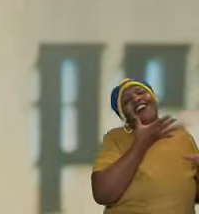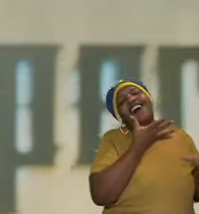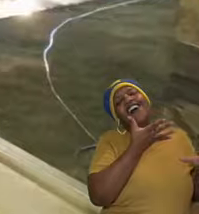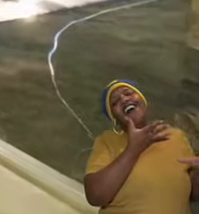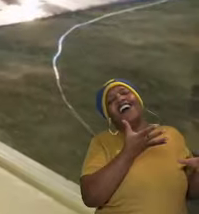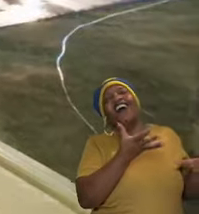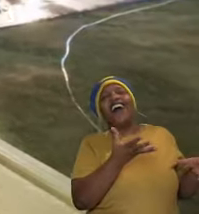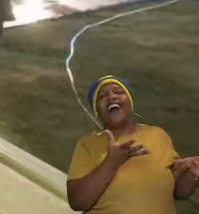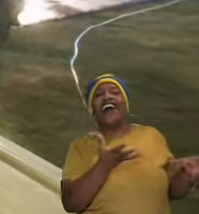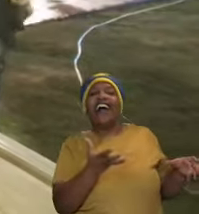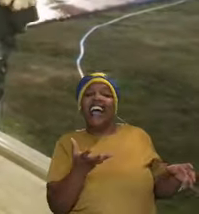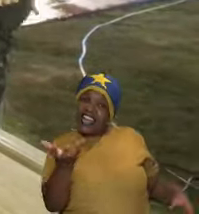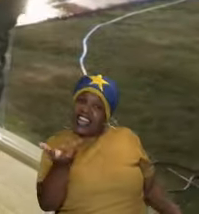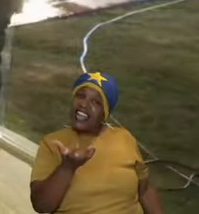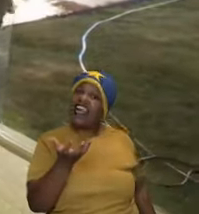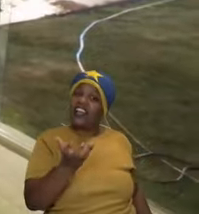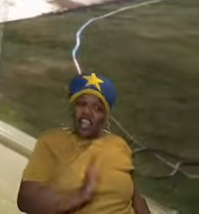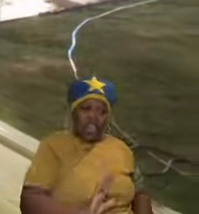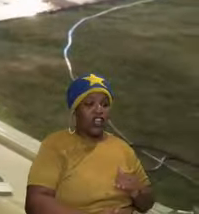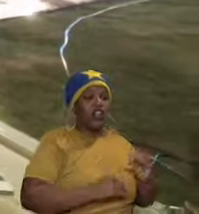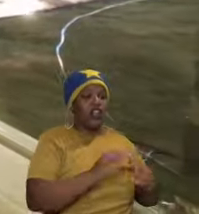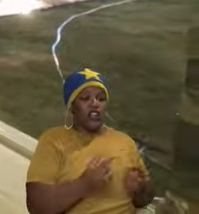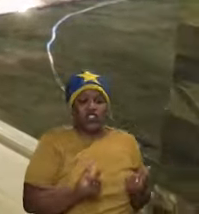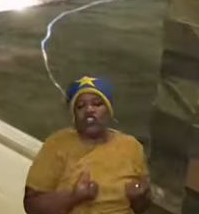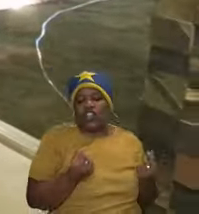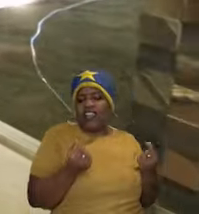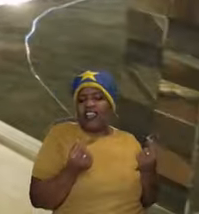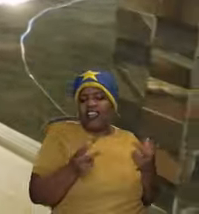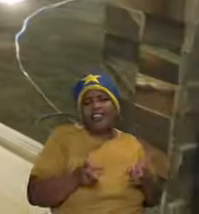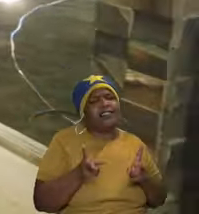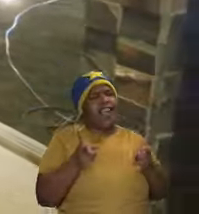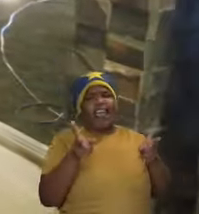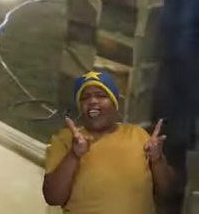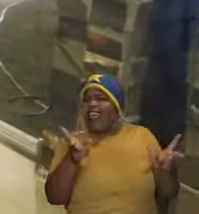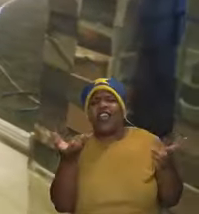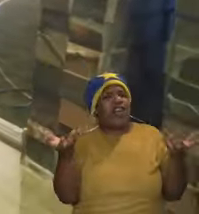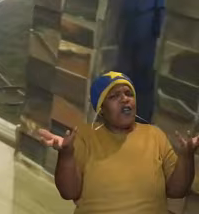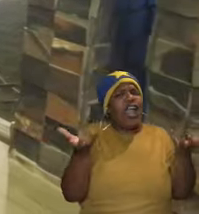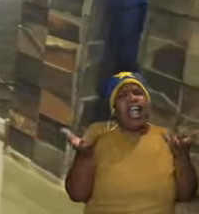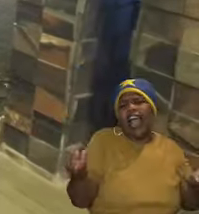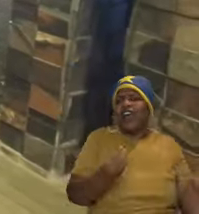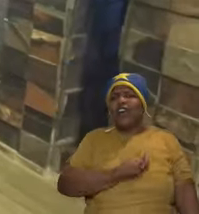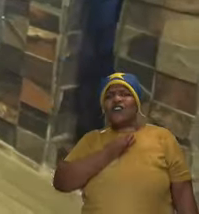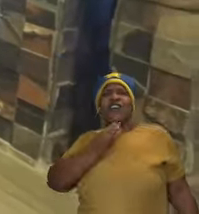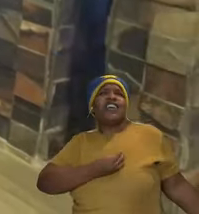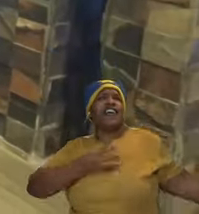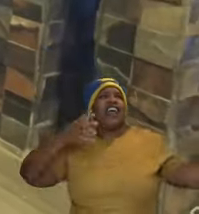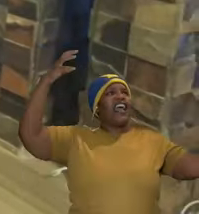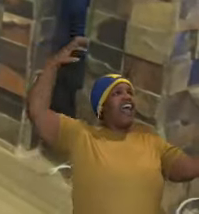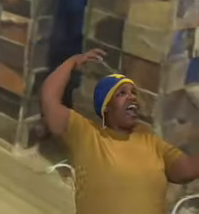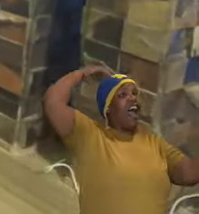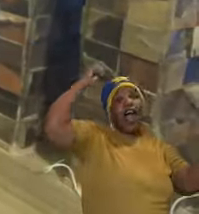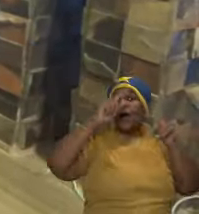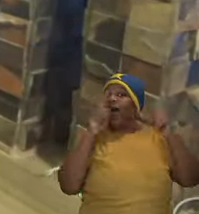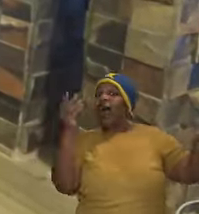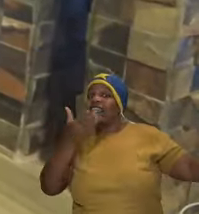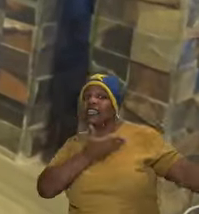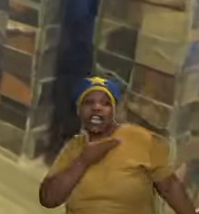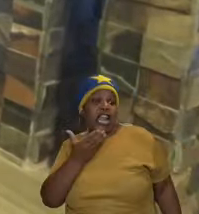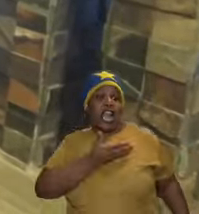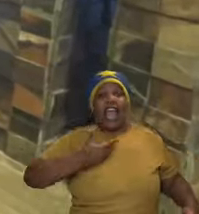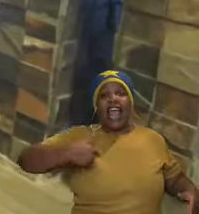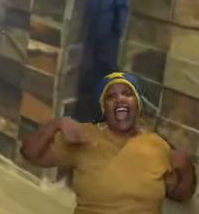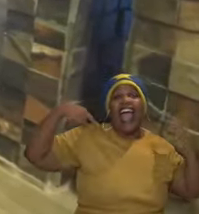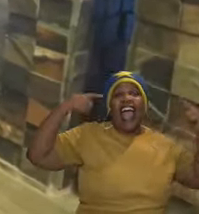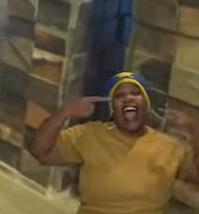bom. Quero crescer e ganhar dinheiro sempre. Quero viver como vive os reis. Cola com